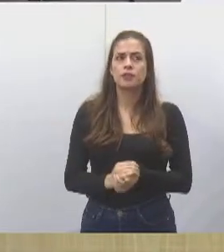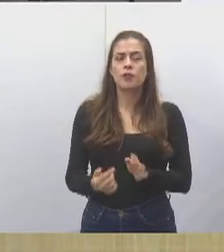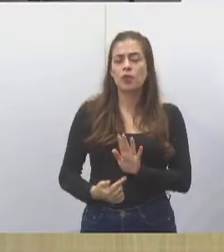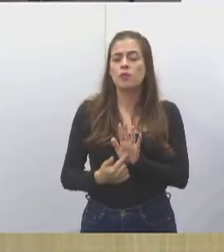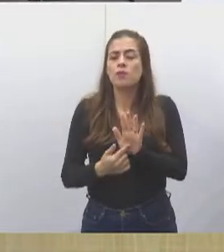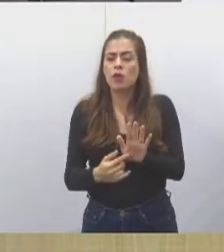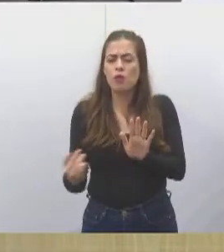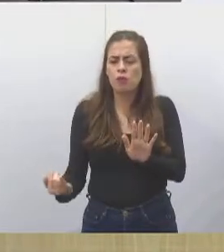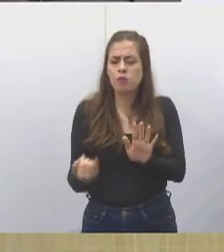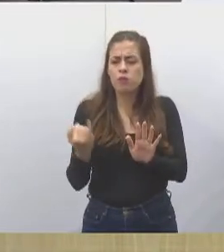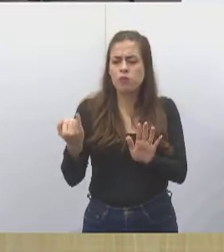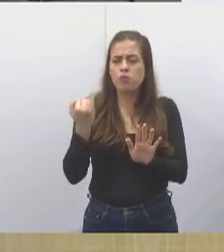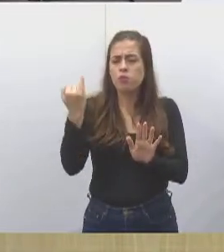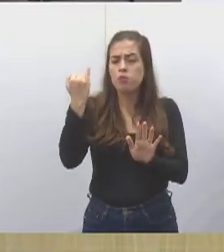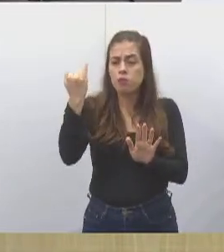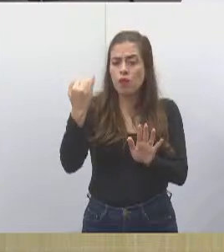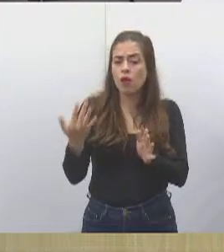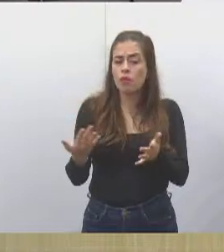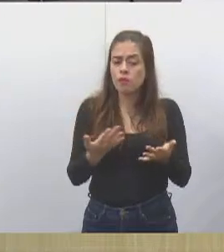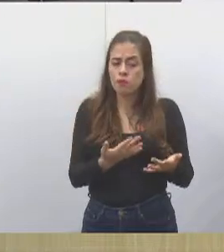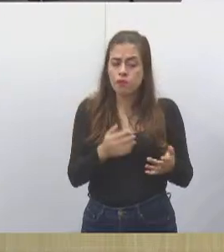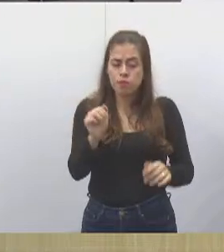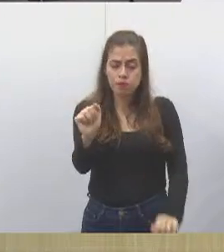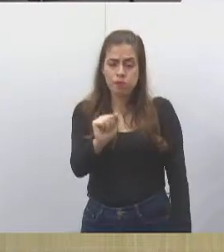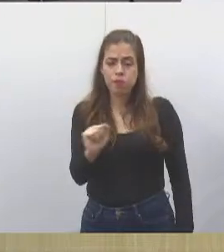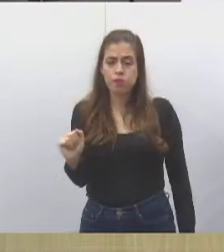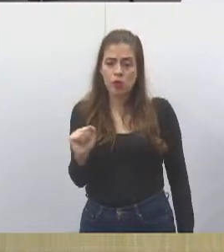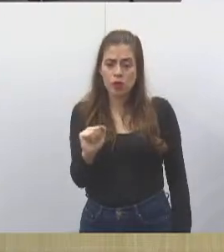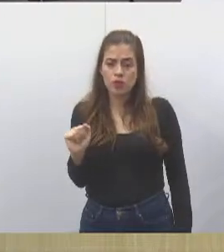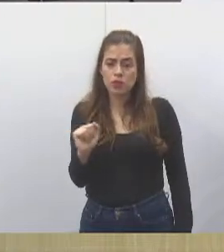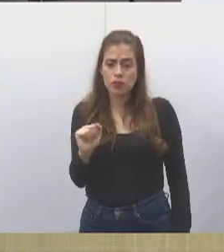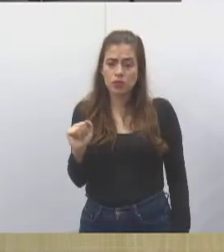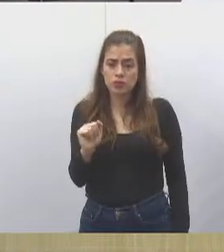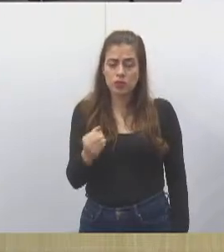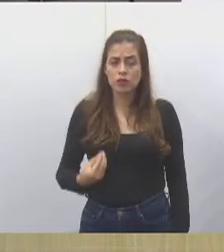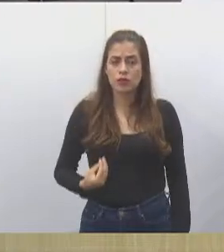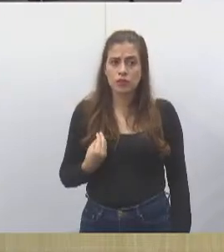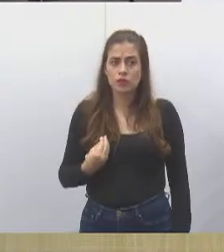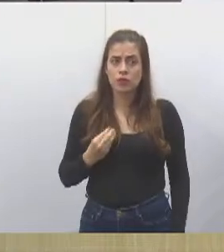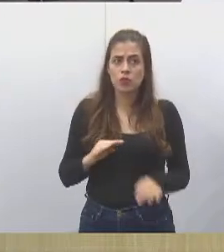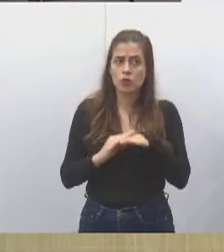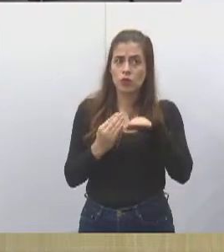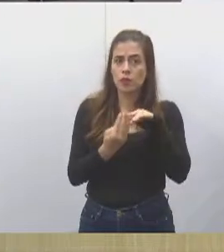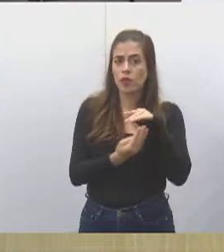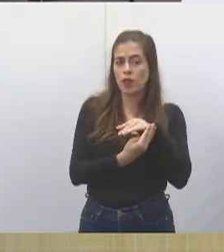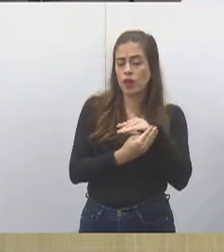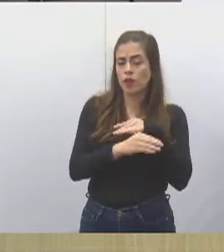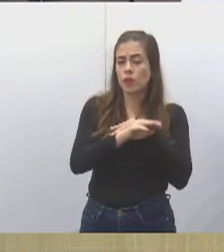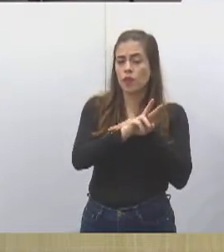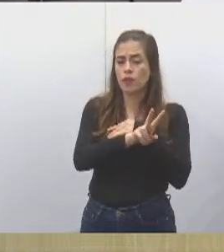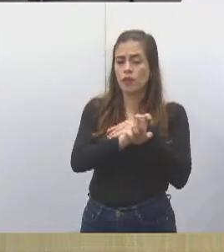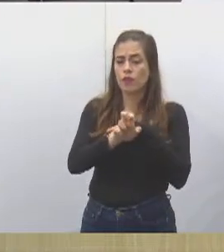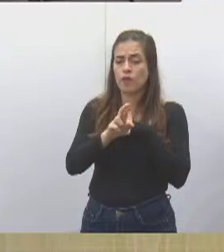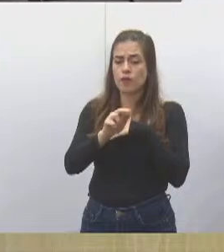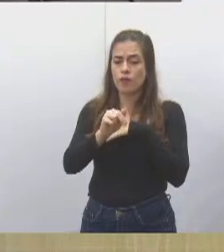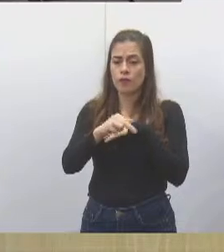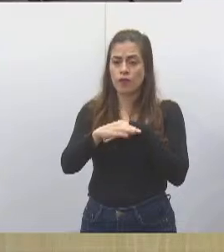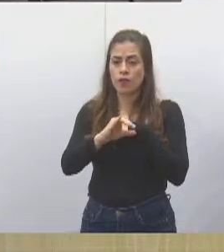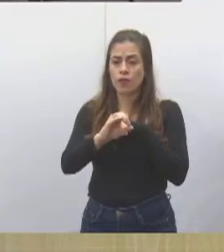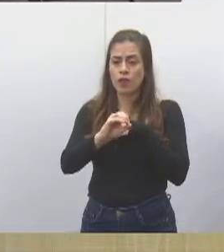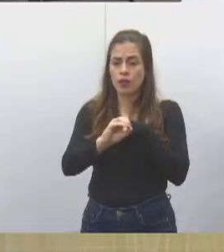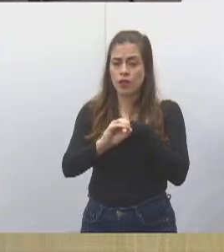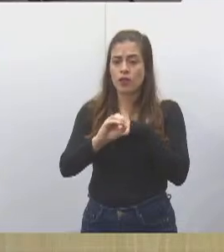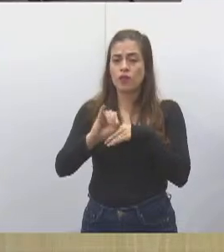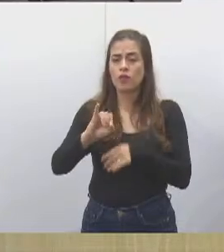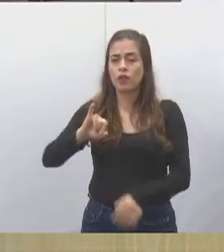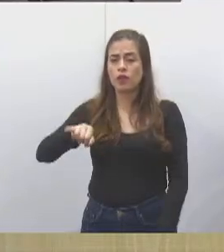né, eu acho que aqui, em relação à Associação de Moradores do Veranejal que está aqui hoje, né, sendo representado